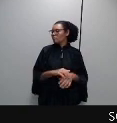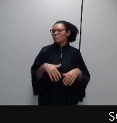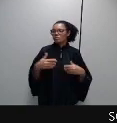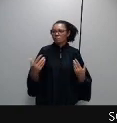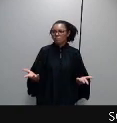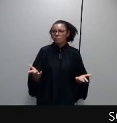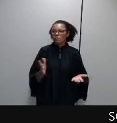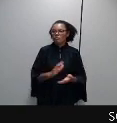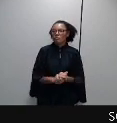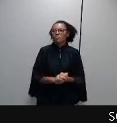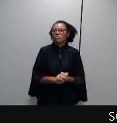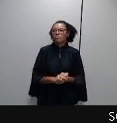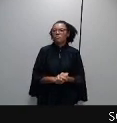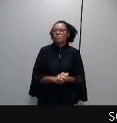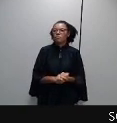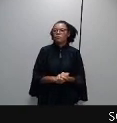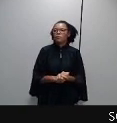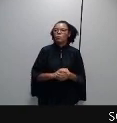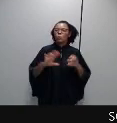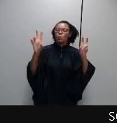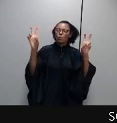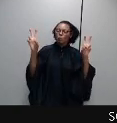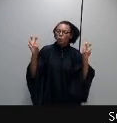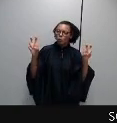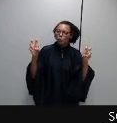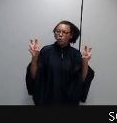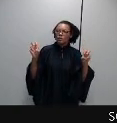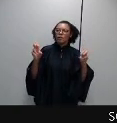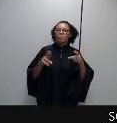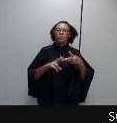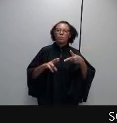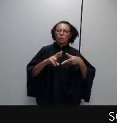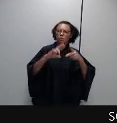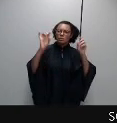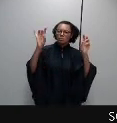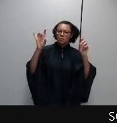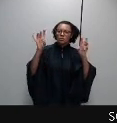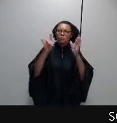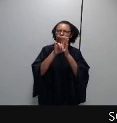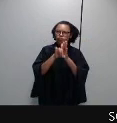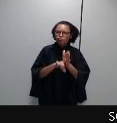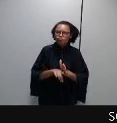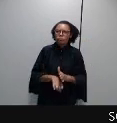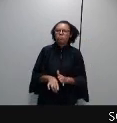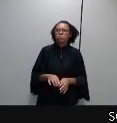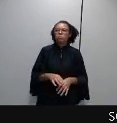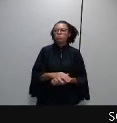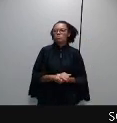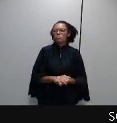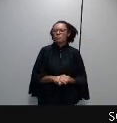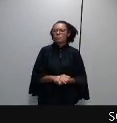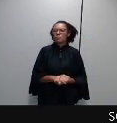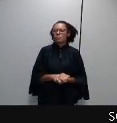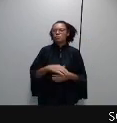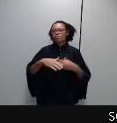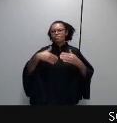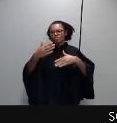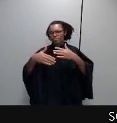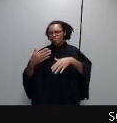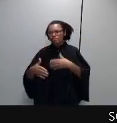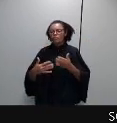importante e o tema trazido no recurso especial e o examinava aqui em quantos debates transpor o rio examinava